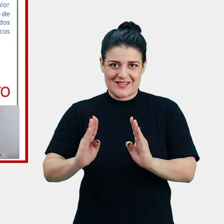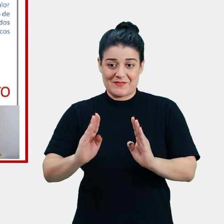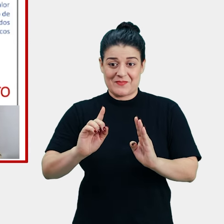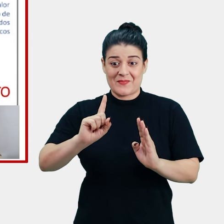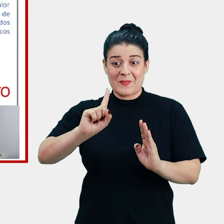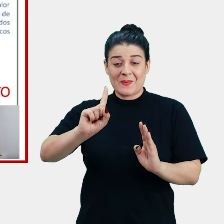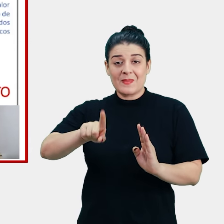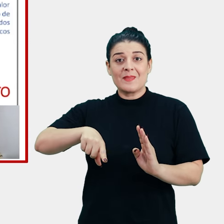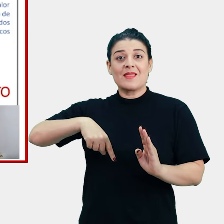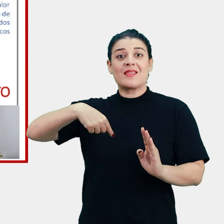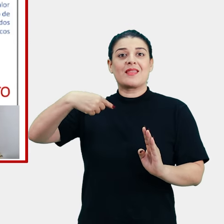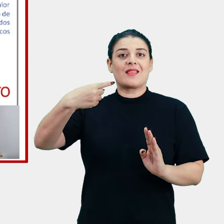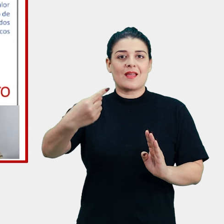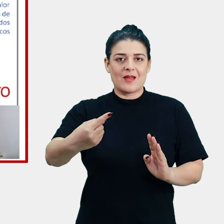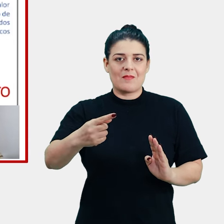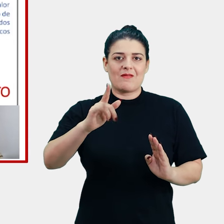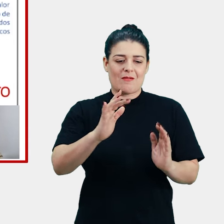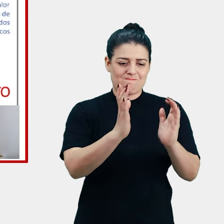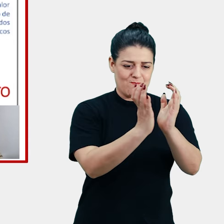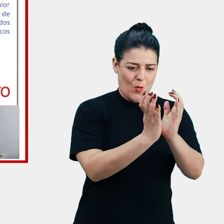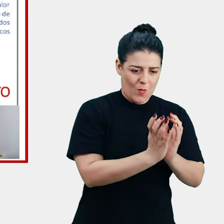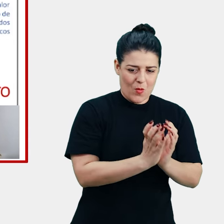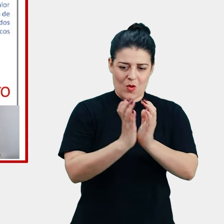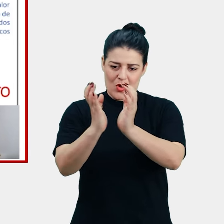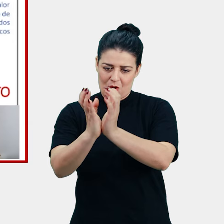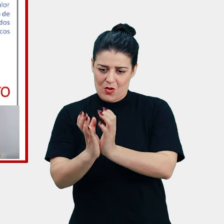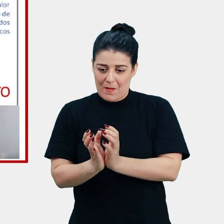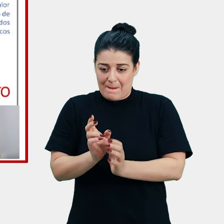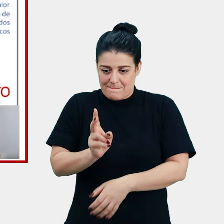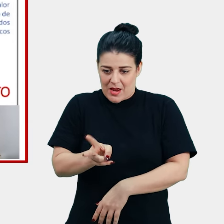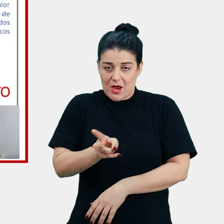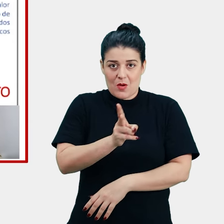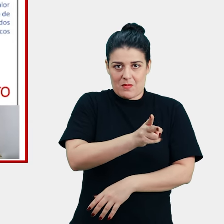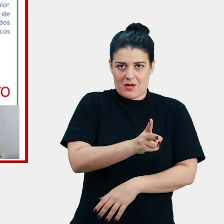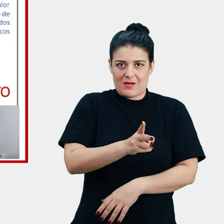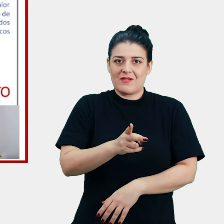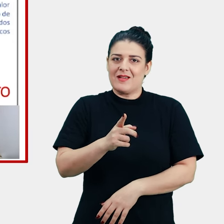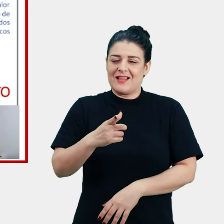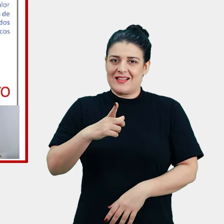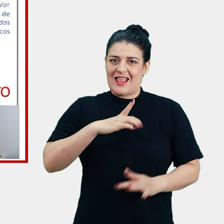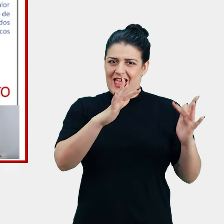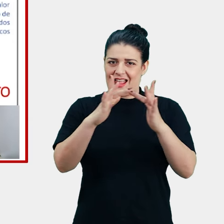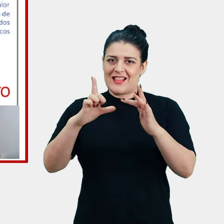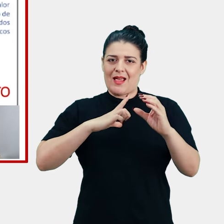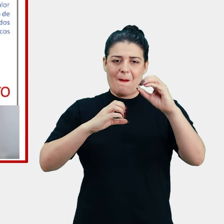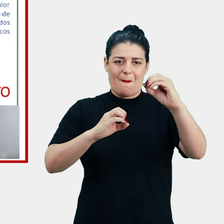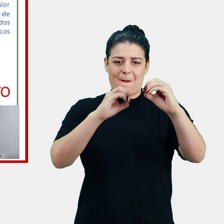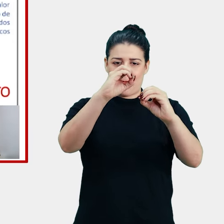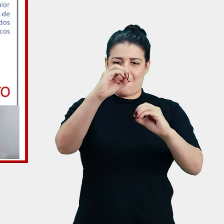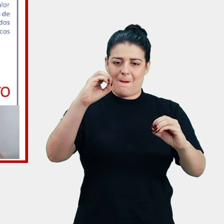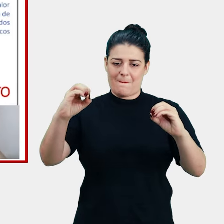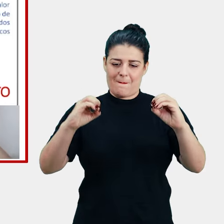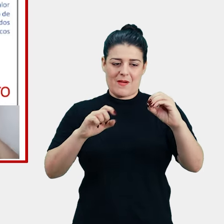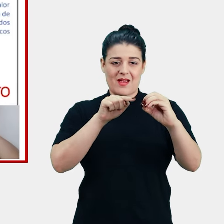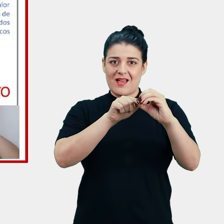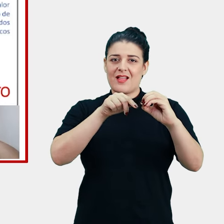Depois, ele vai agrupar no mesmo nodo, porque essa rede molecular, vocês vão ver que ela tem várias bolinhas, que é o que a gente chama de